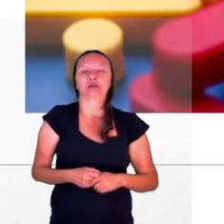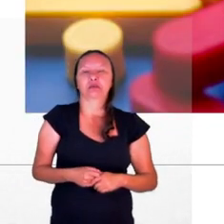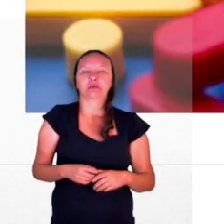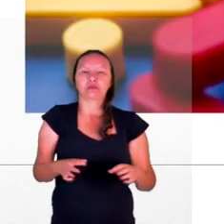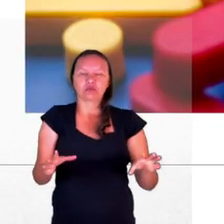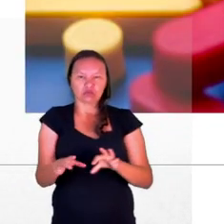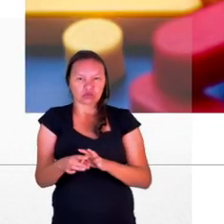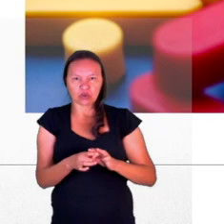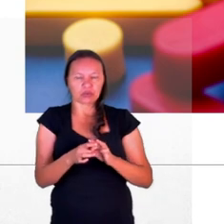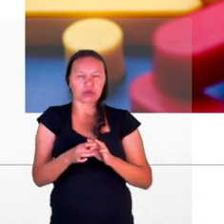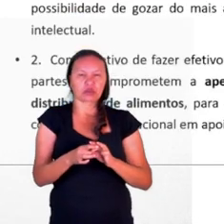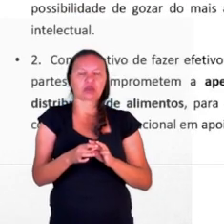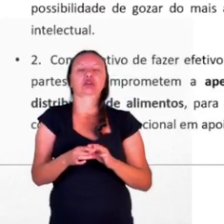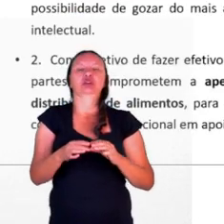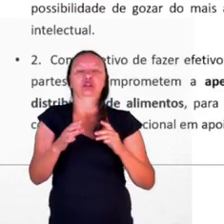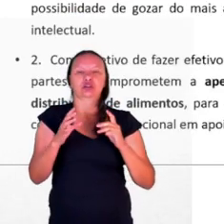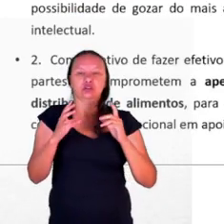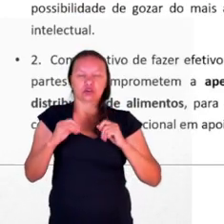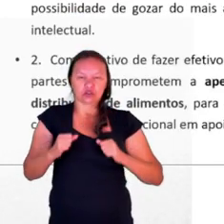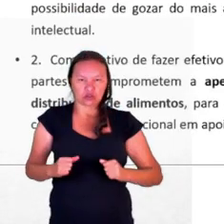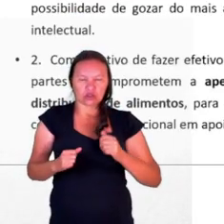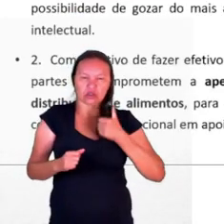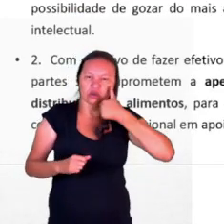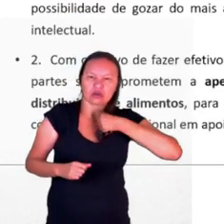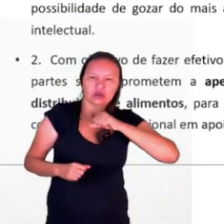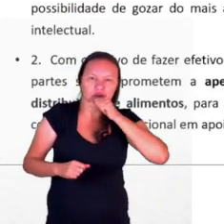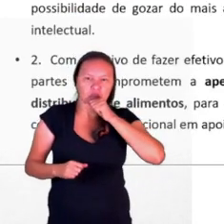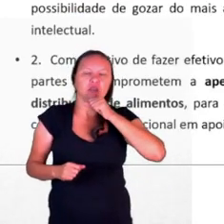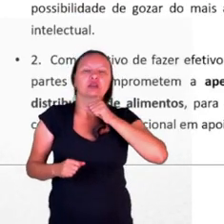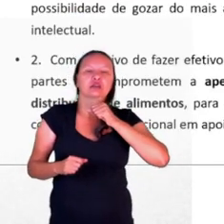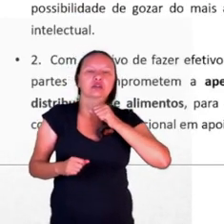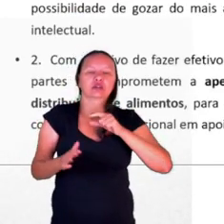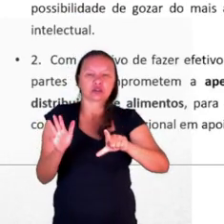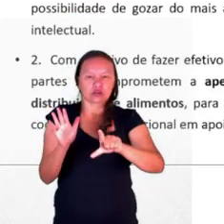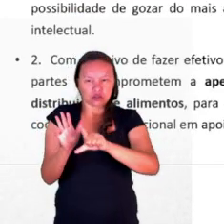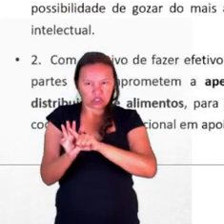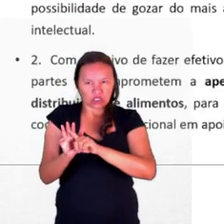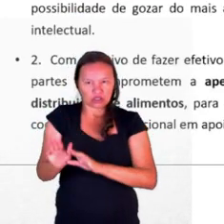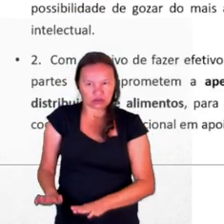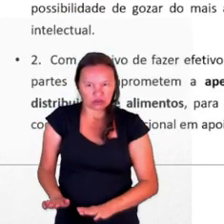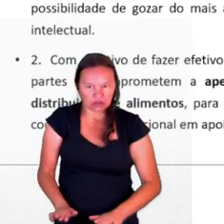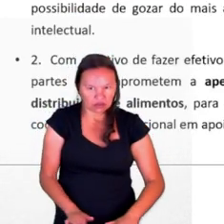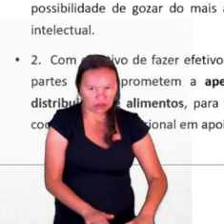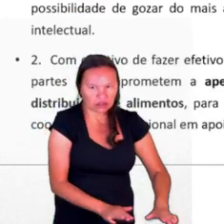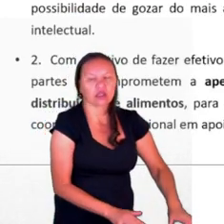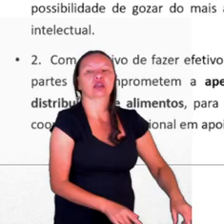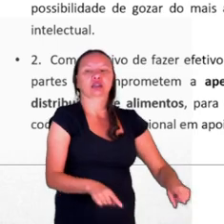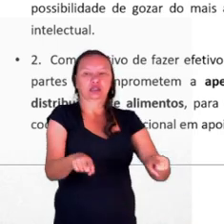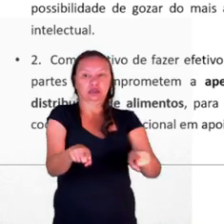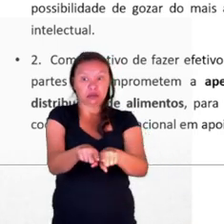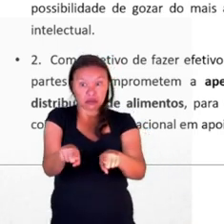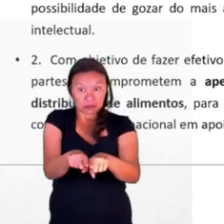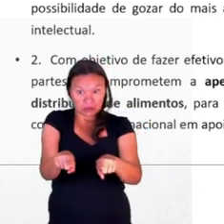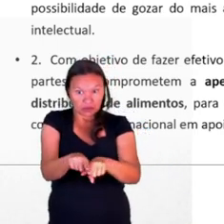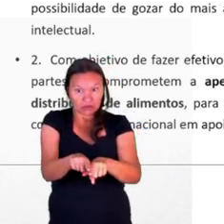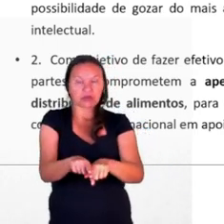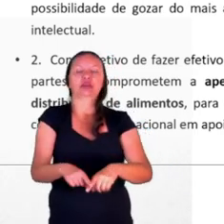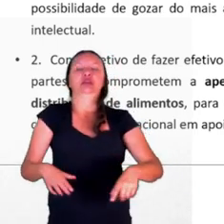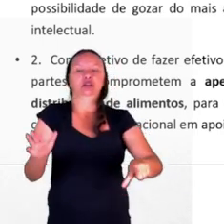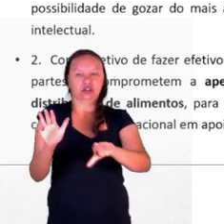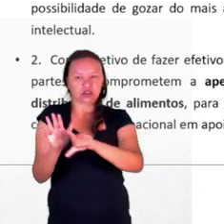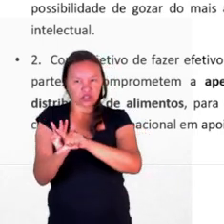contra a mulher a convenção dos Direitos da Criança e nós temos também no nosso sistema interamericano de direitos